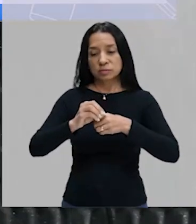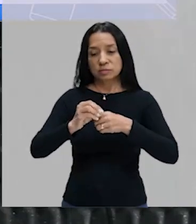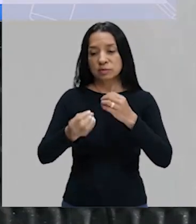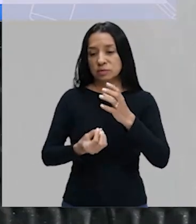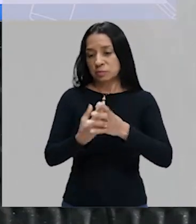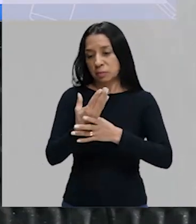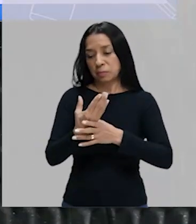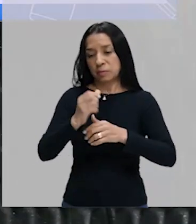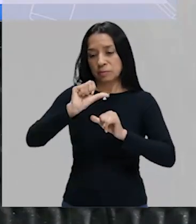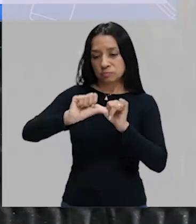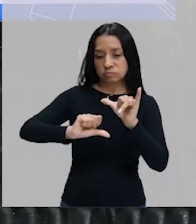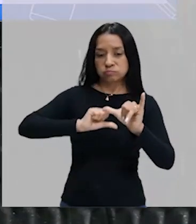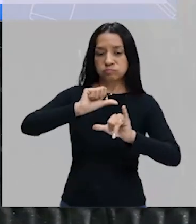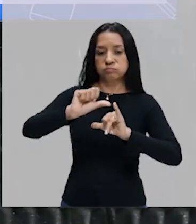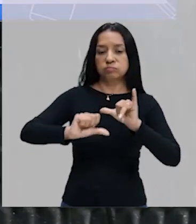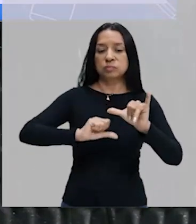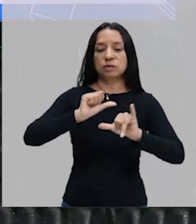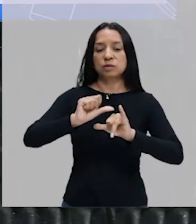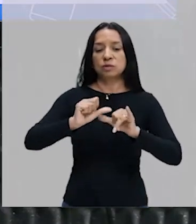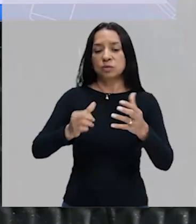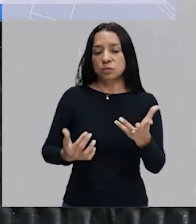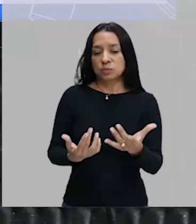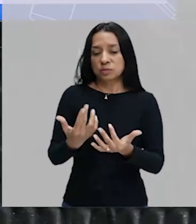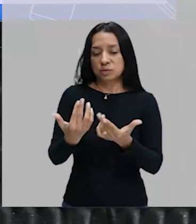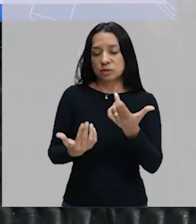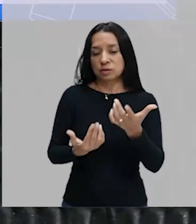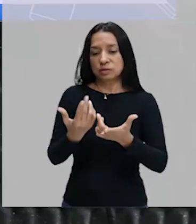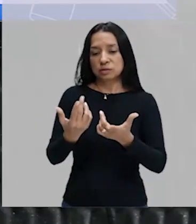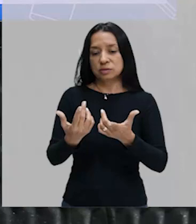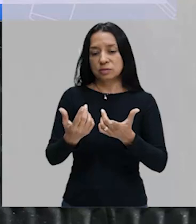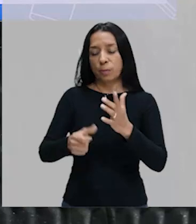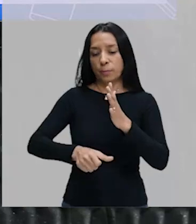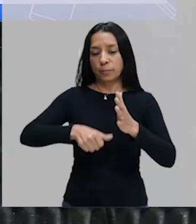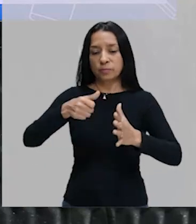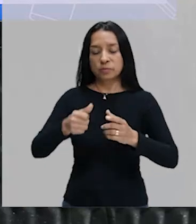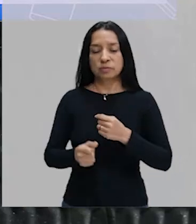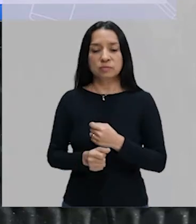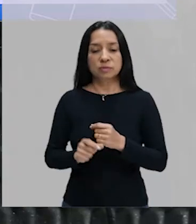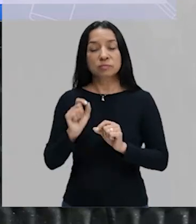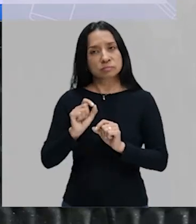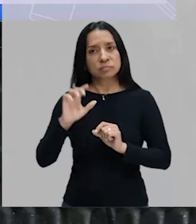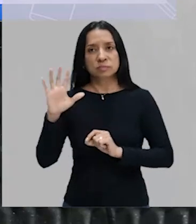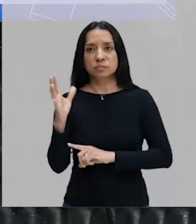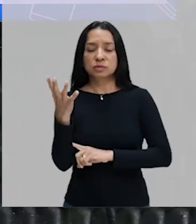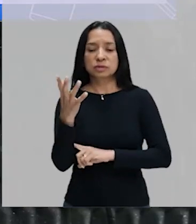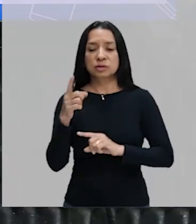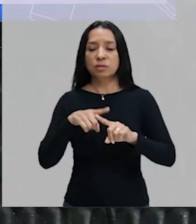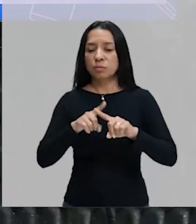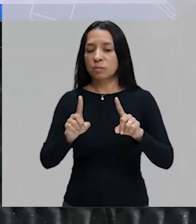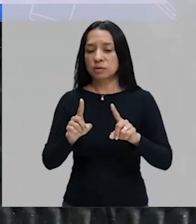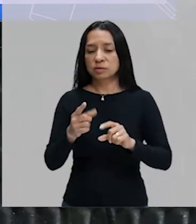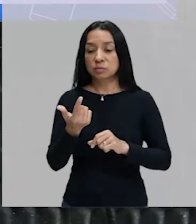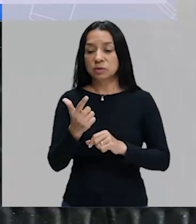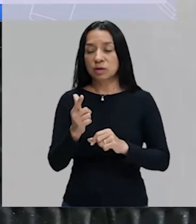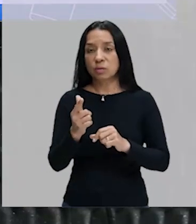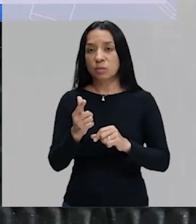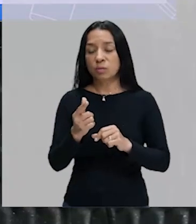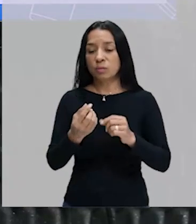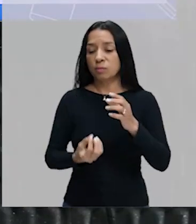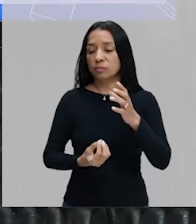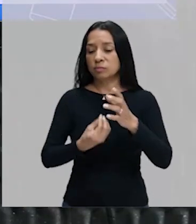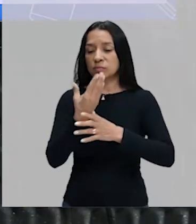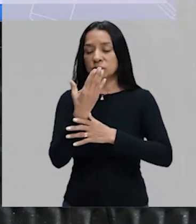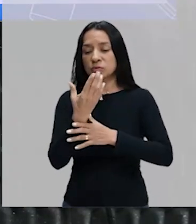Isso aqui aconteceu, mas isso aqui não é o marco para que ocorra os primeiros seres vivos, porque as